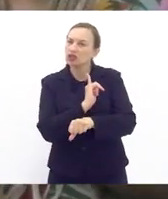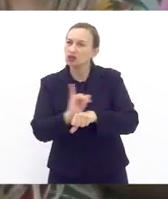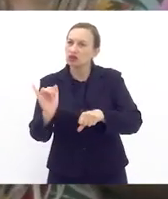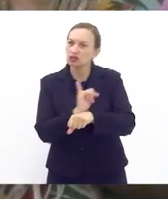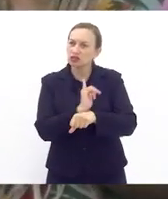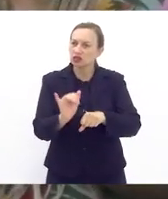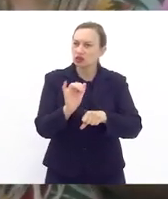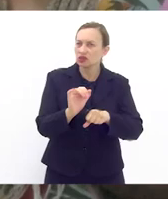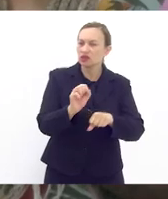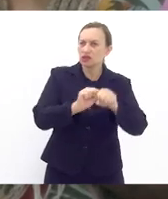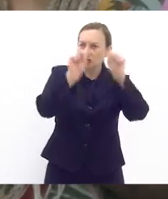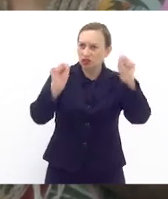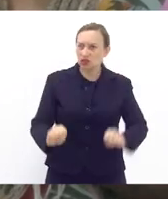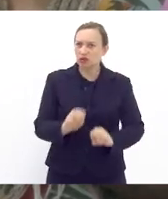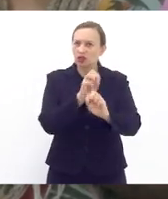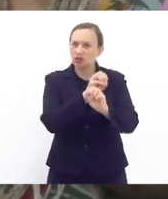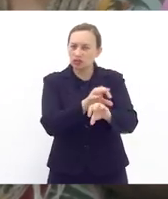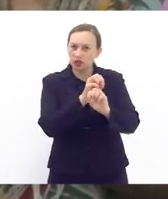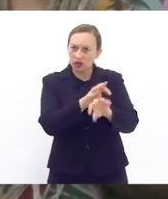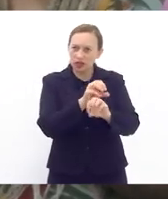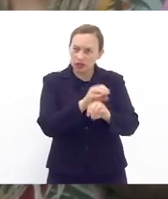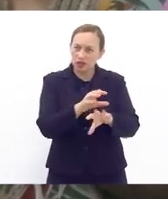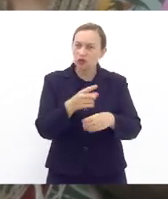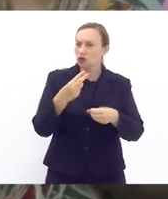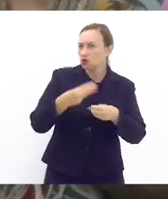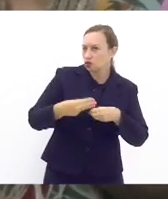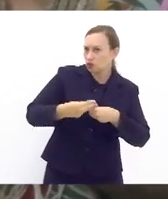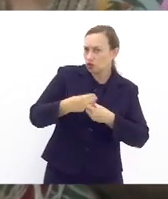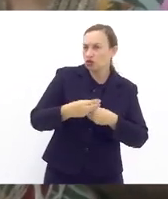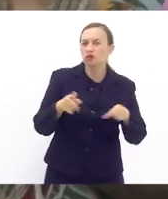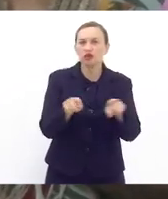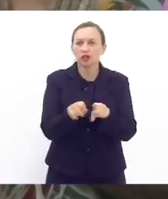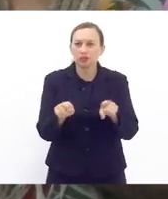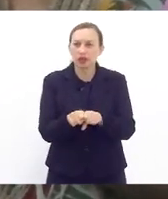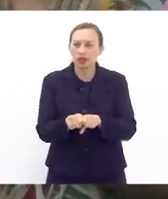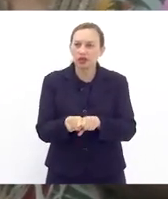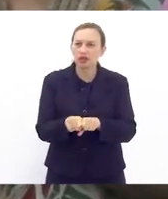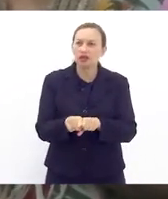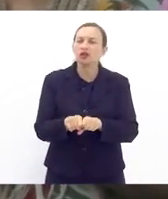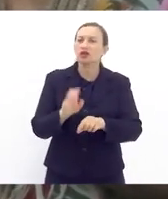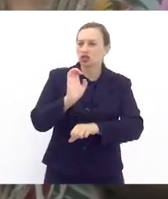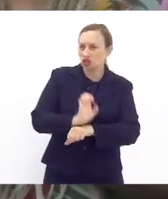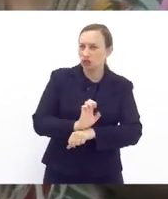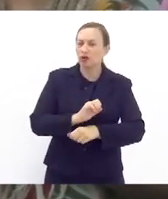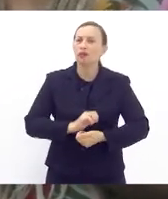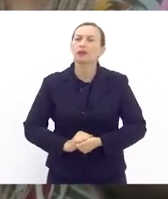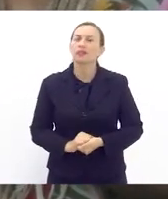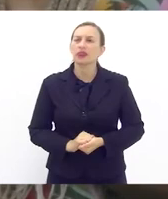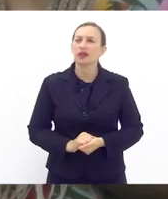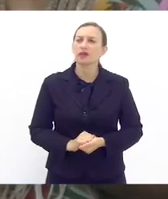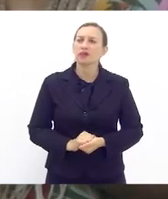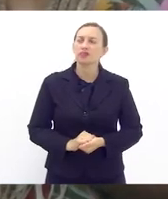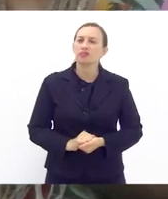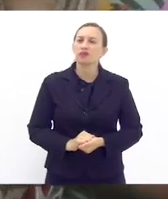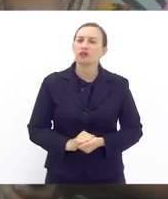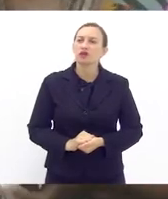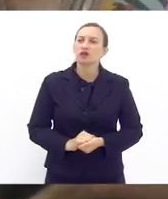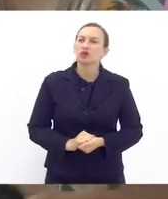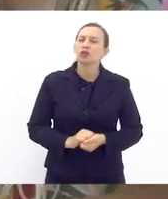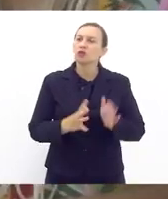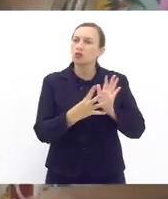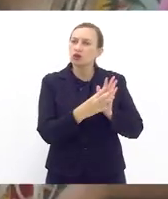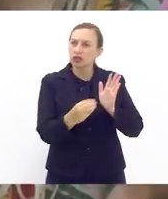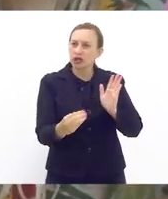sistemas educacionais tanto com os municípios como também com as férias Estadual a modernização das